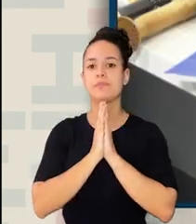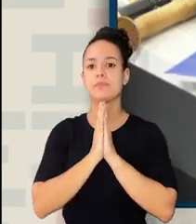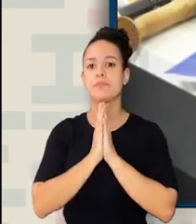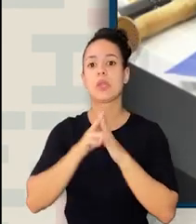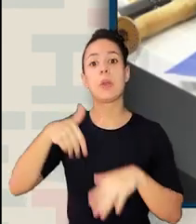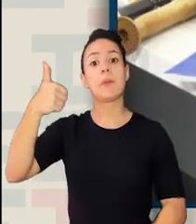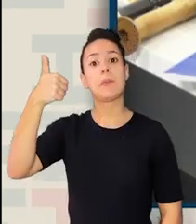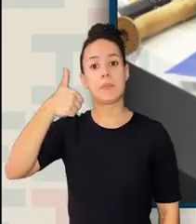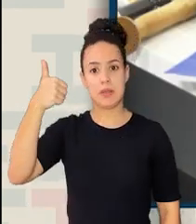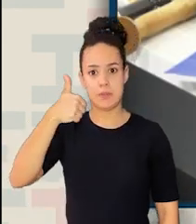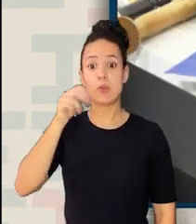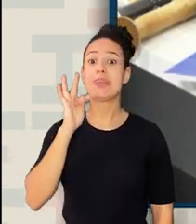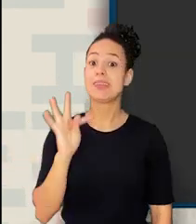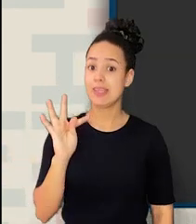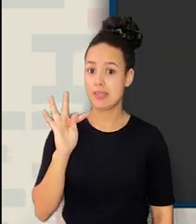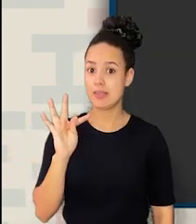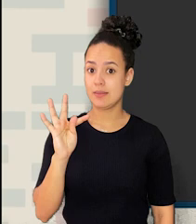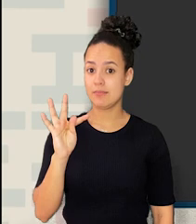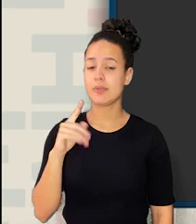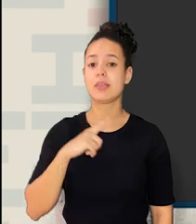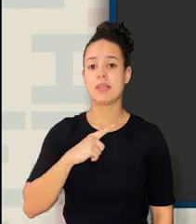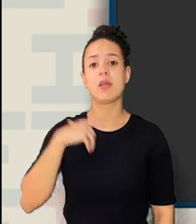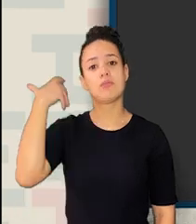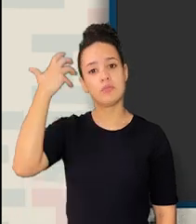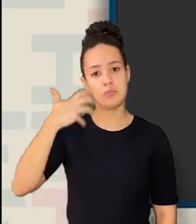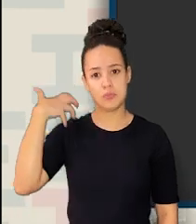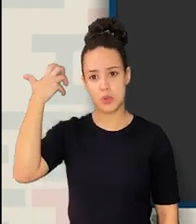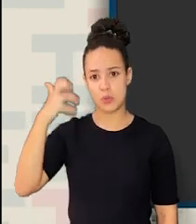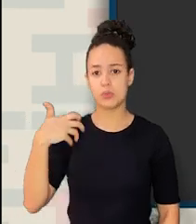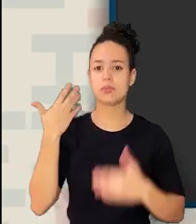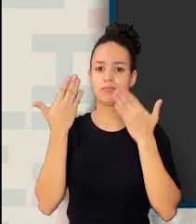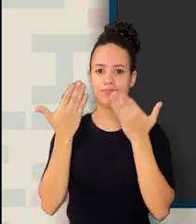Primeiro, tudo em T. Temos aí uma melodia da gaivota.